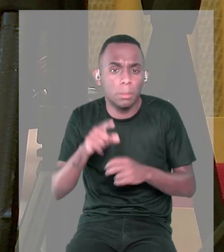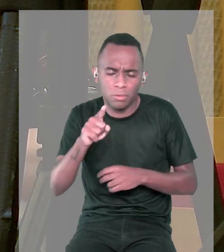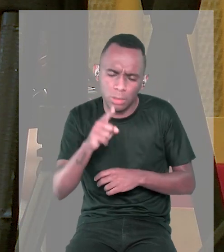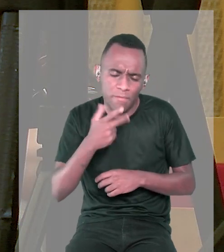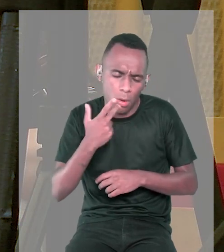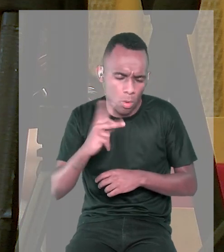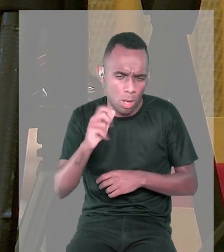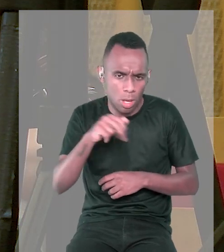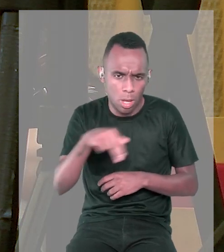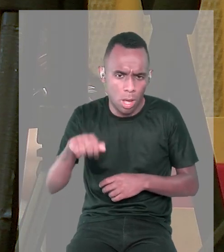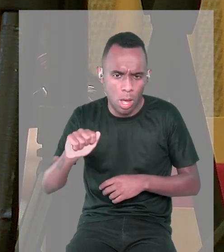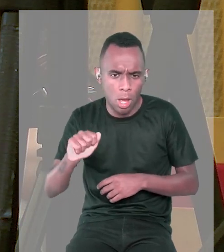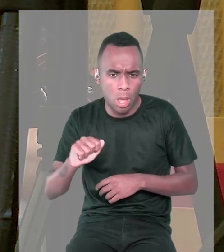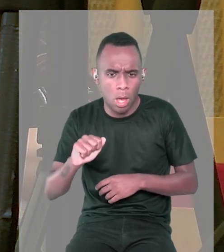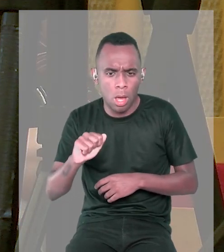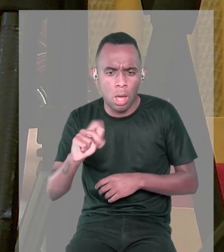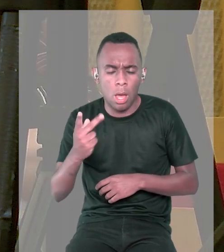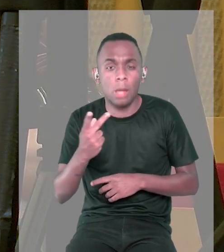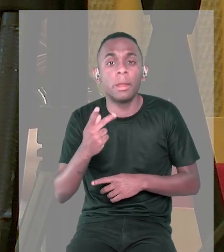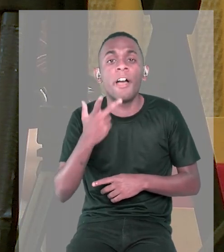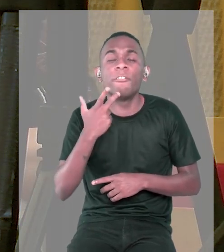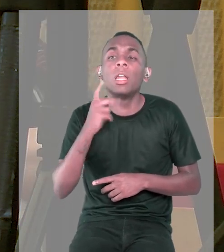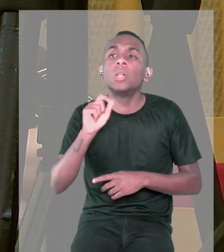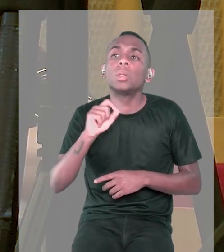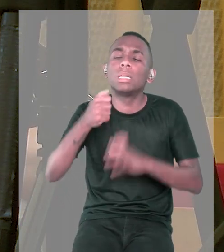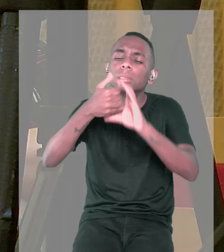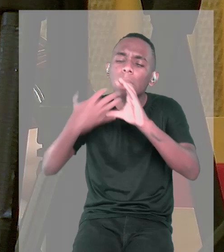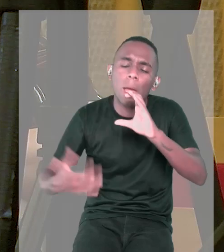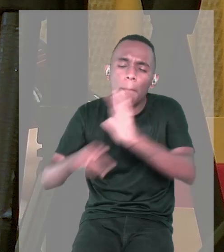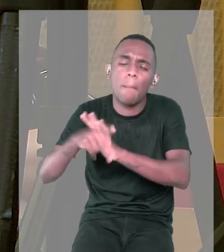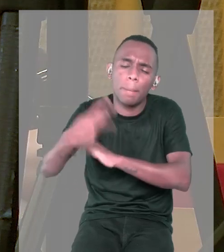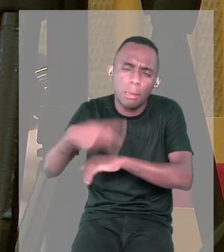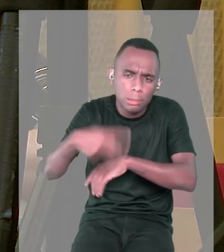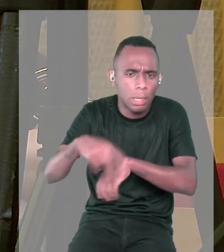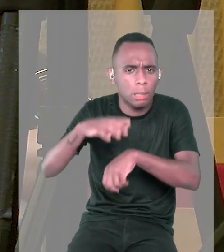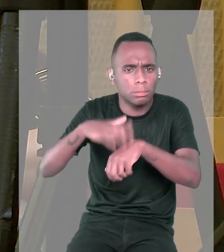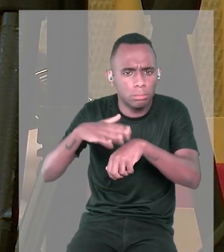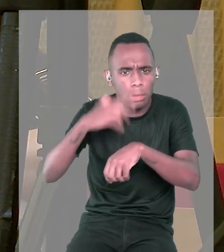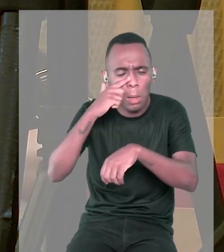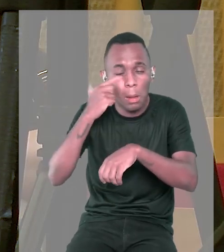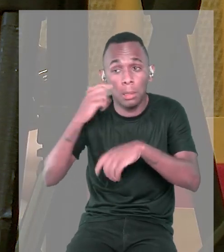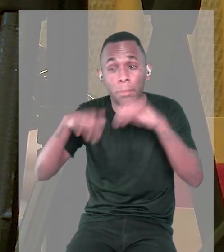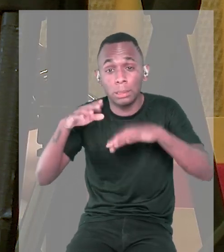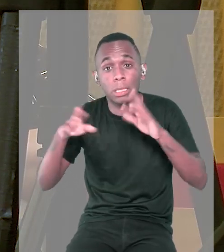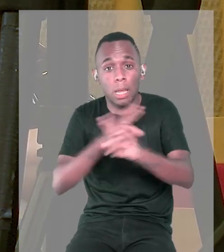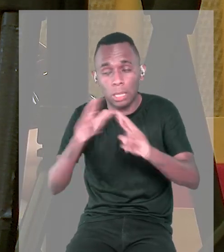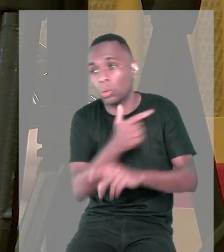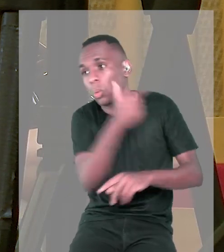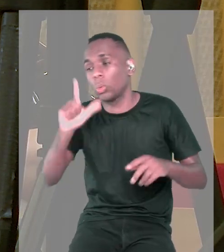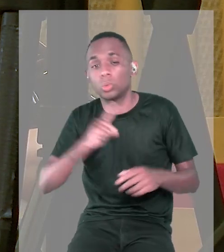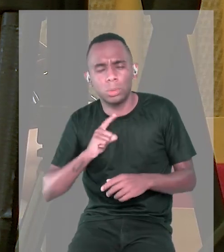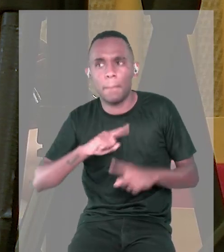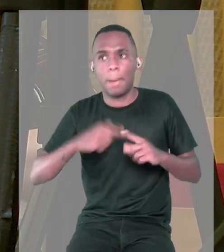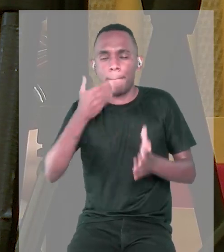singularidade e que, de certa maneira, se relaciona com o outro, mas sem se perder, né? Eu lembrei do Mitsein, da Simone de